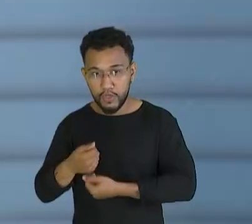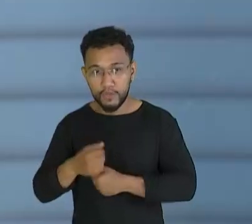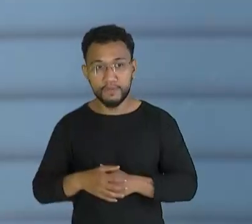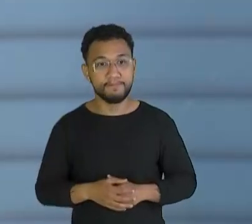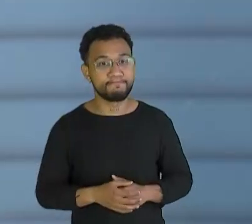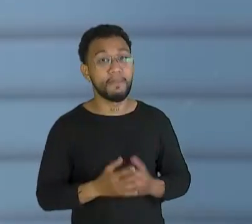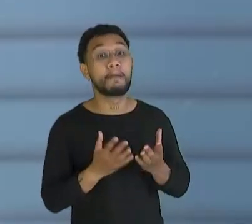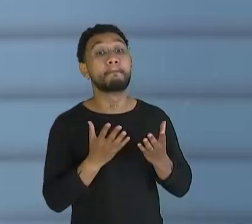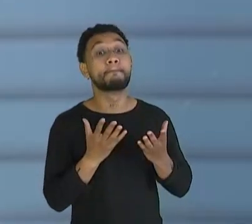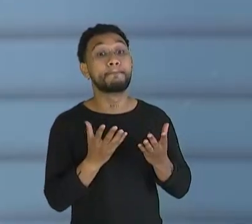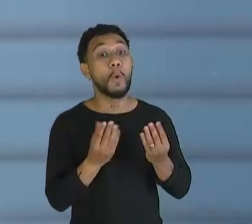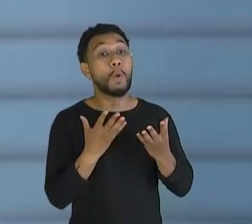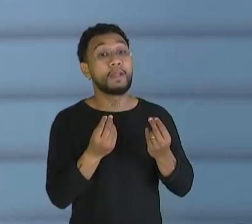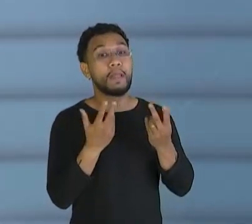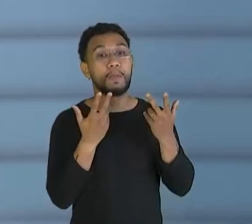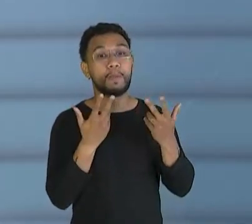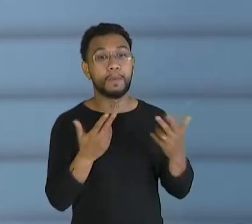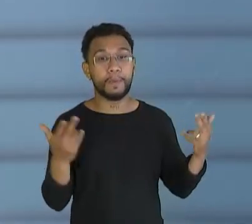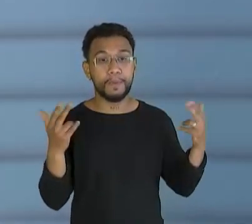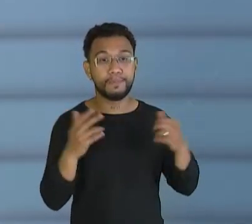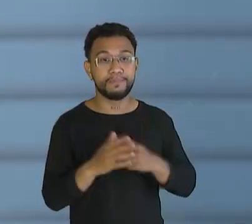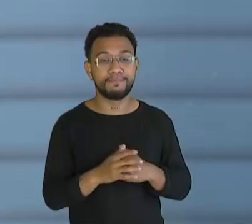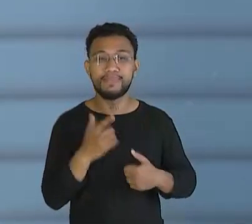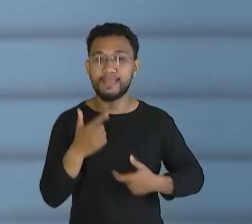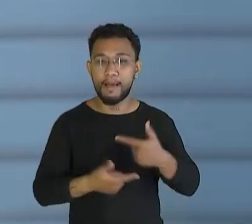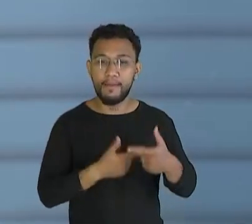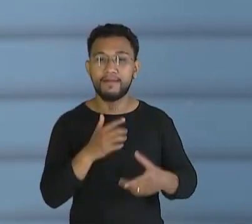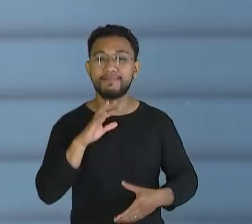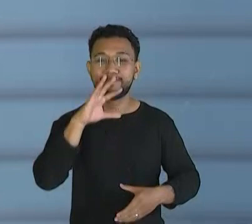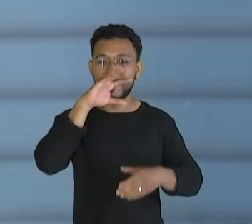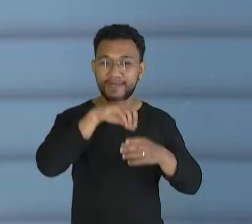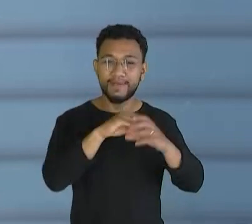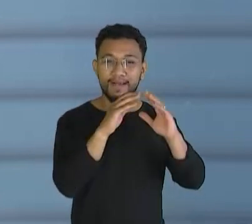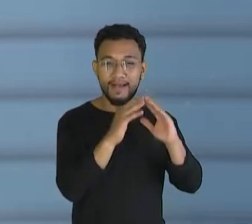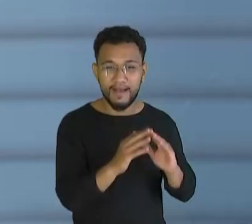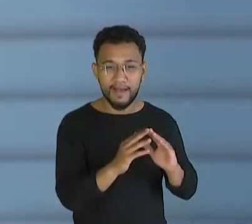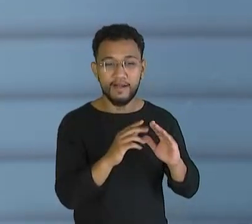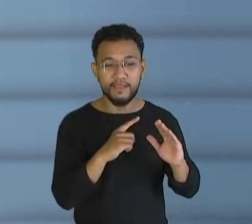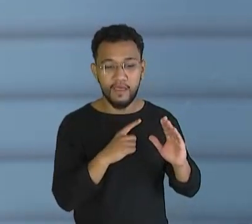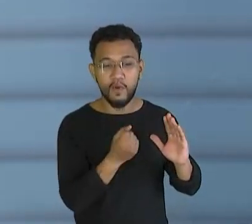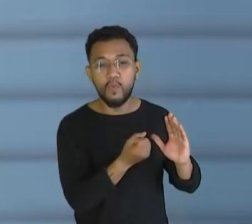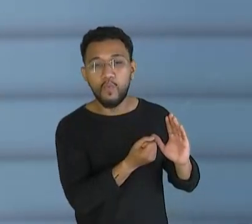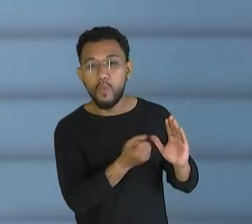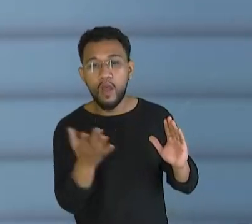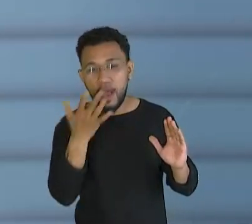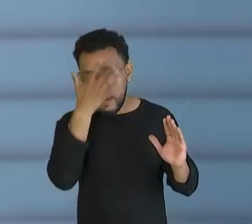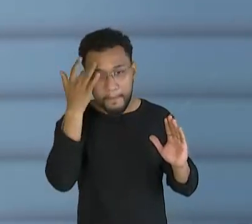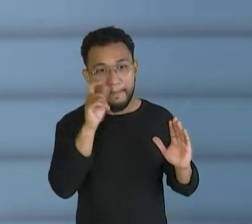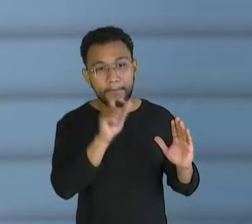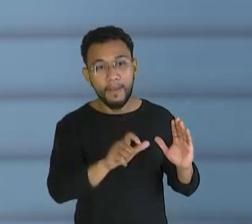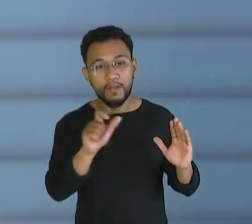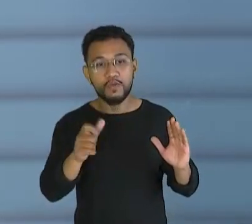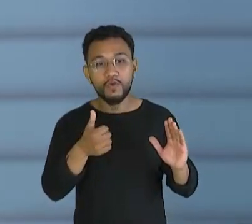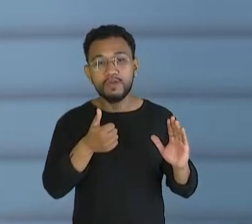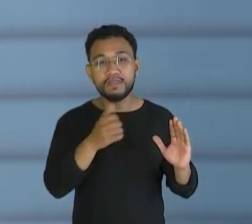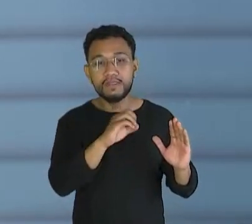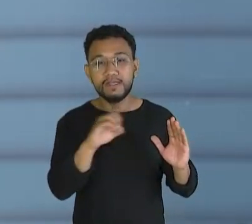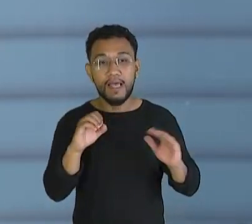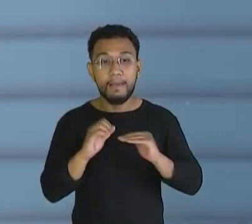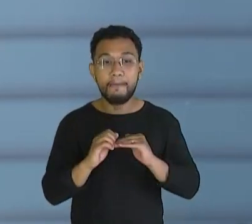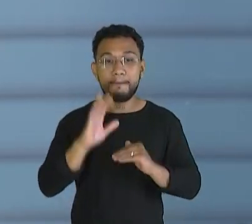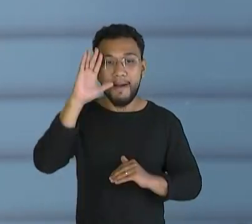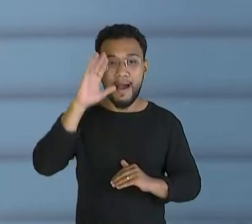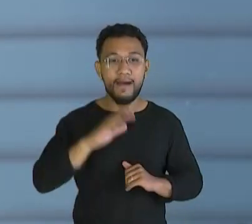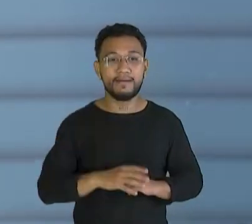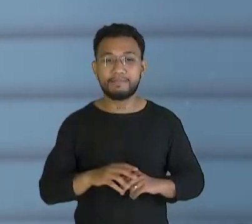Muita A gente trabalha tanto internamente na casa, que são mais de 100 moradores. Então, são mais de 100? Mais de 100 moradores. Então,